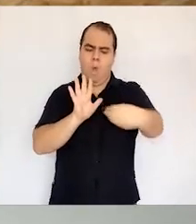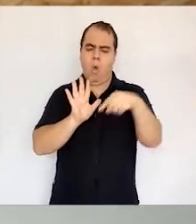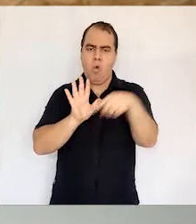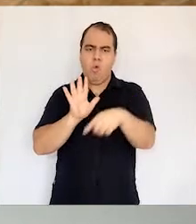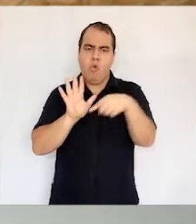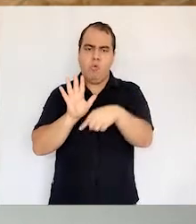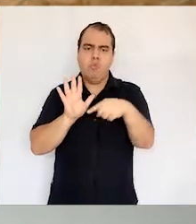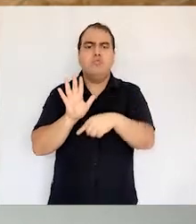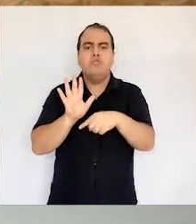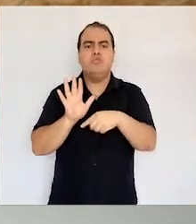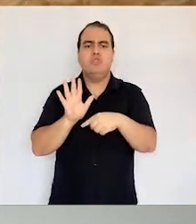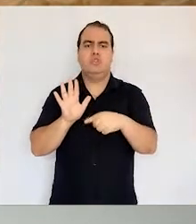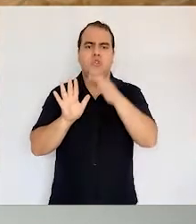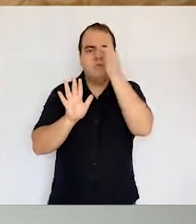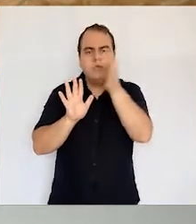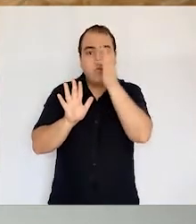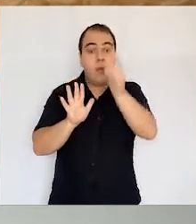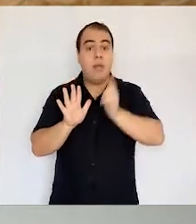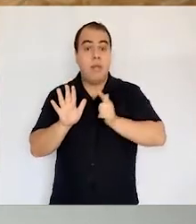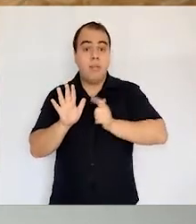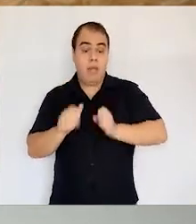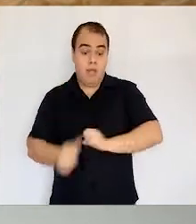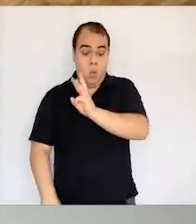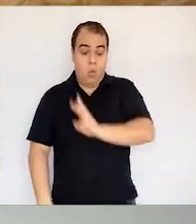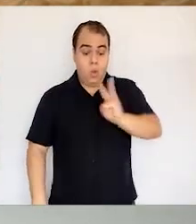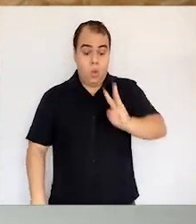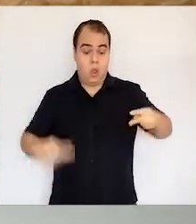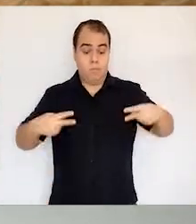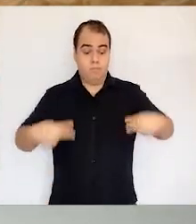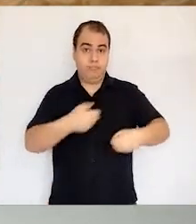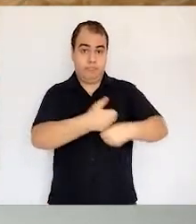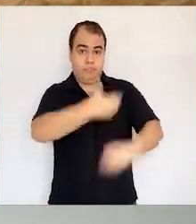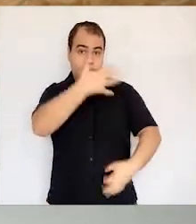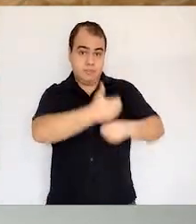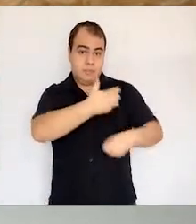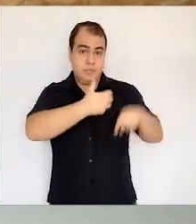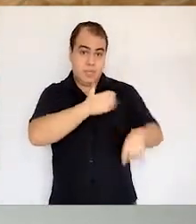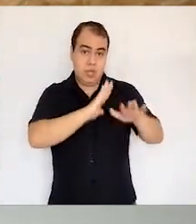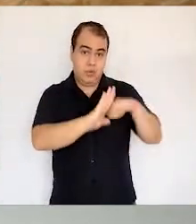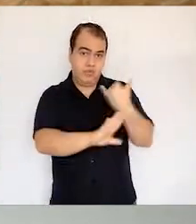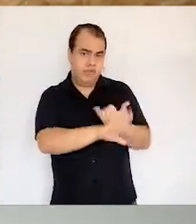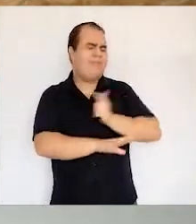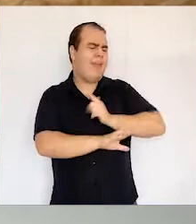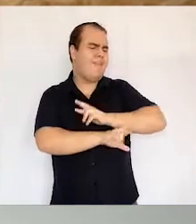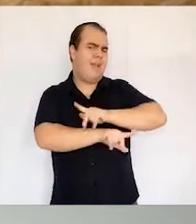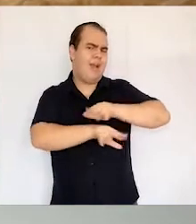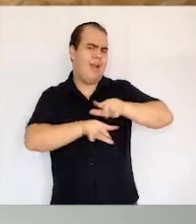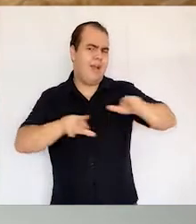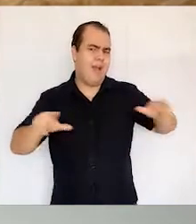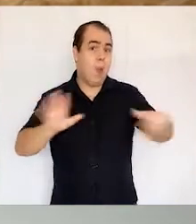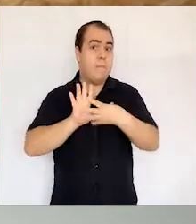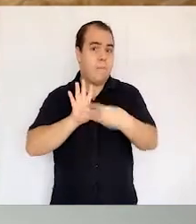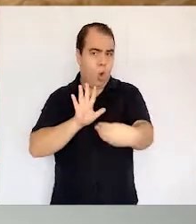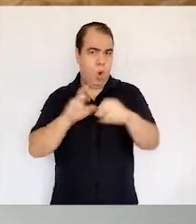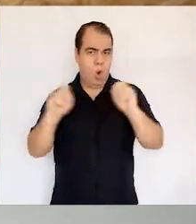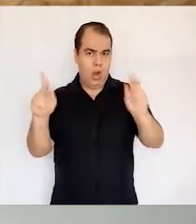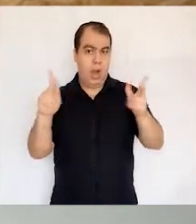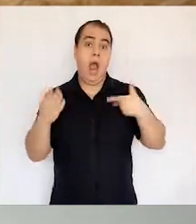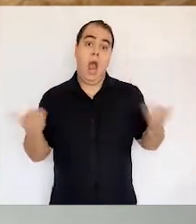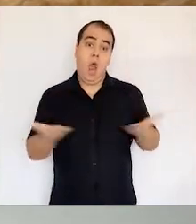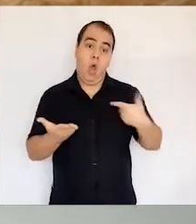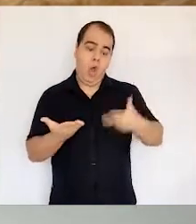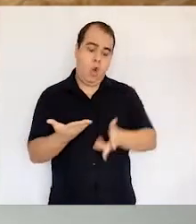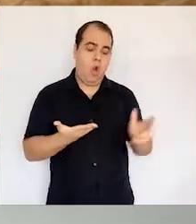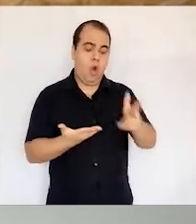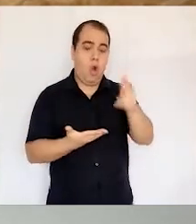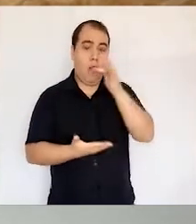aqui. Caso você precise, a gente tem o link aqui embaixo na descrição, que tem todos os moldes, tudo bem? E eu vou recortar aqui